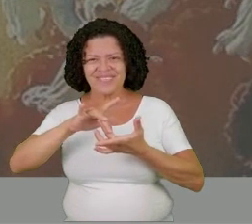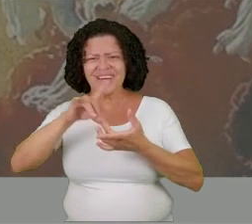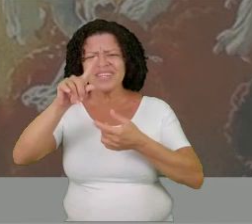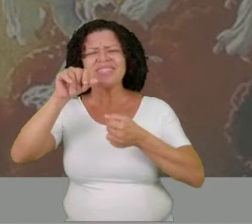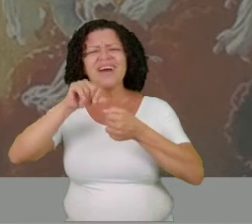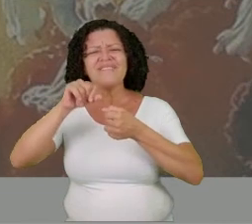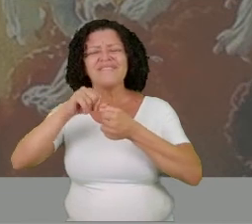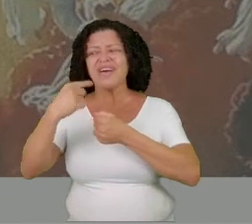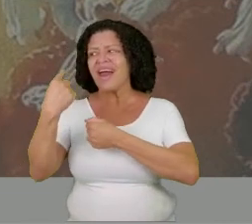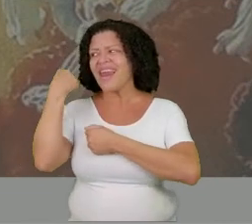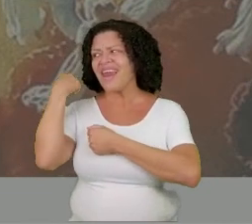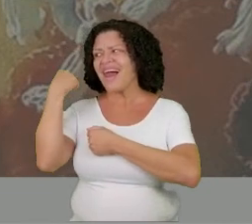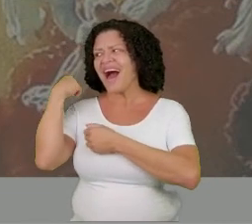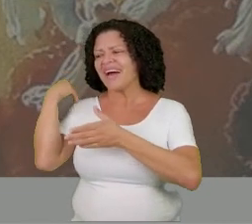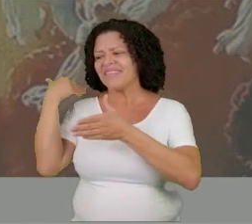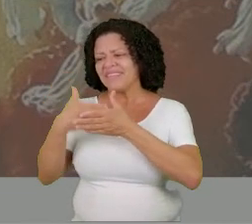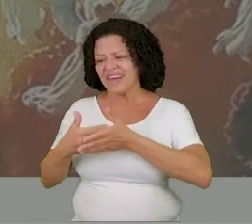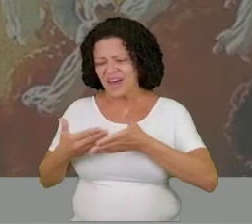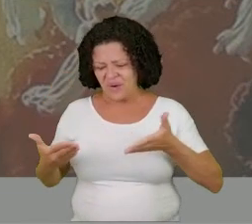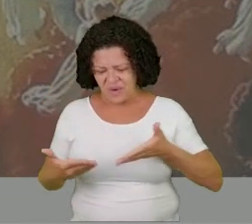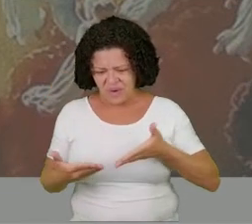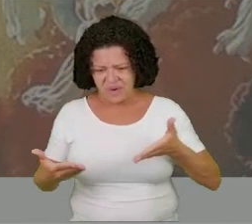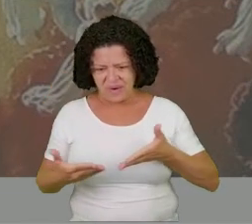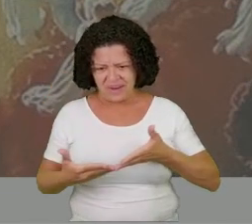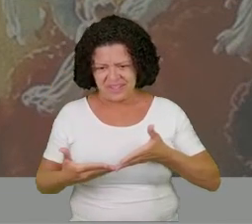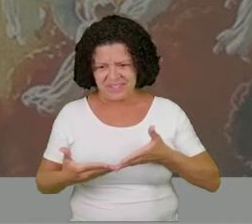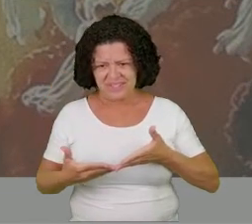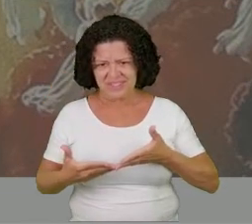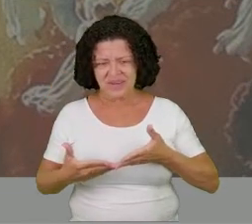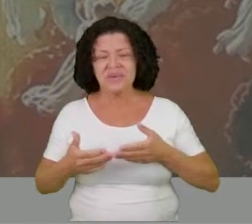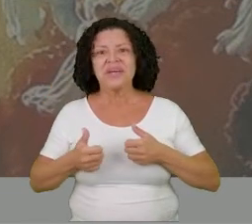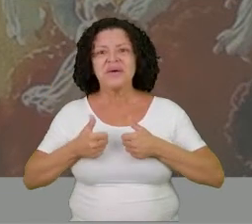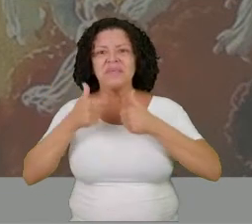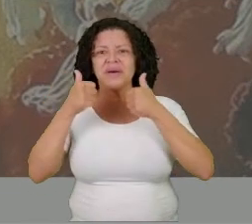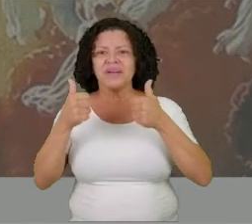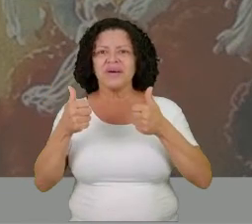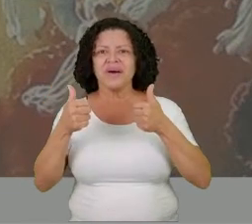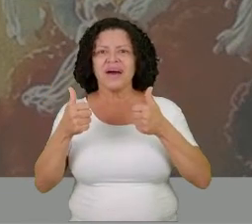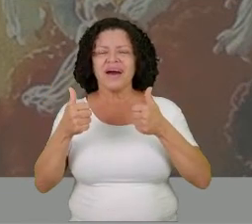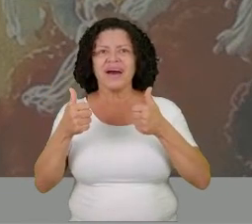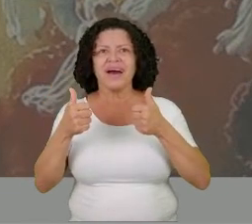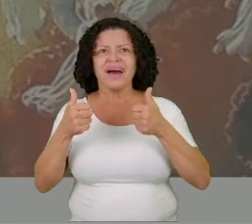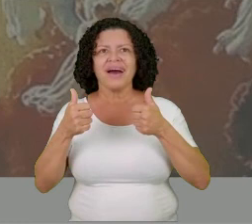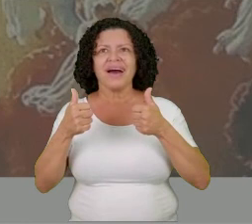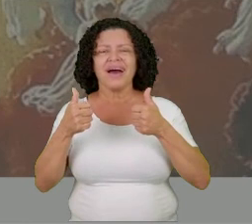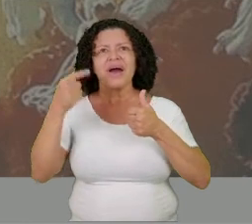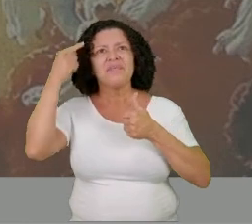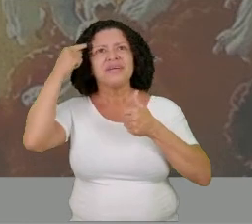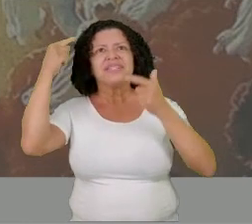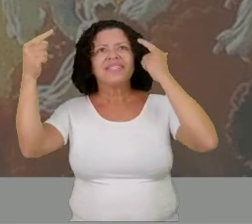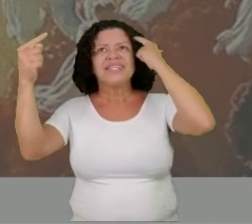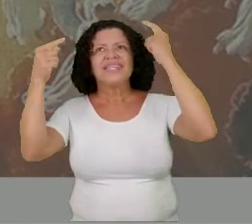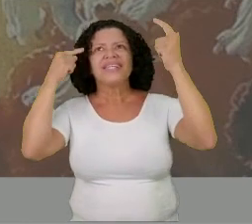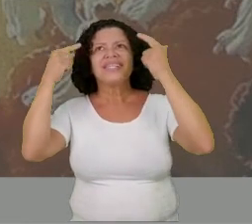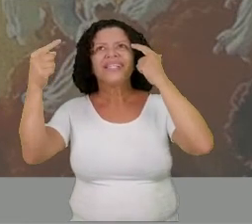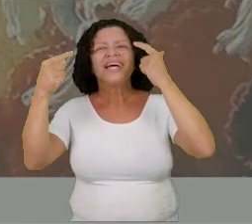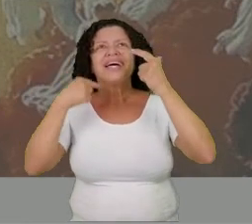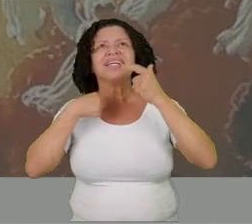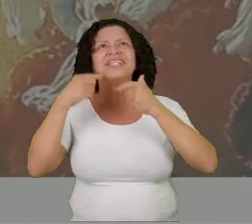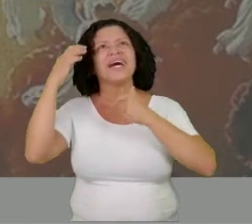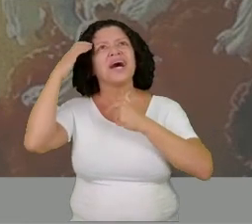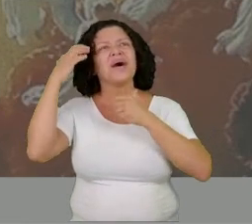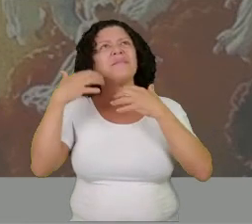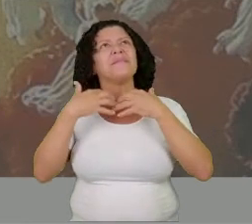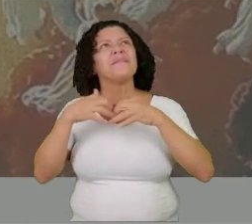De rever o que tem sido feito até o momento, o que se tem priorizado, quais são as